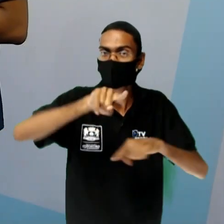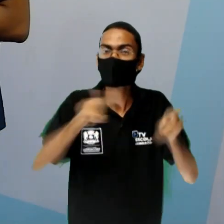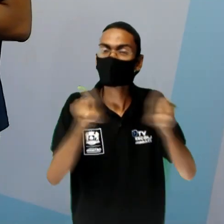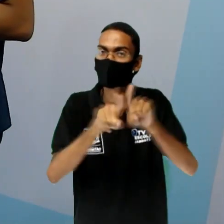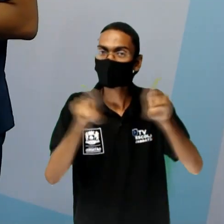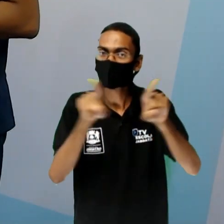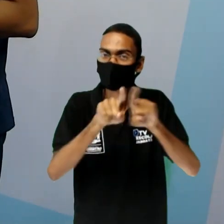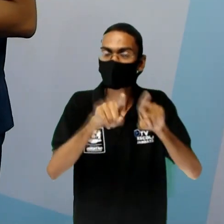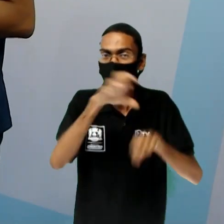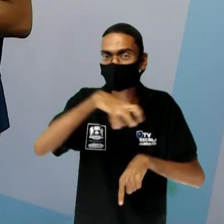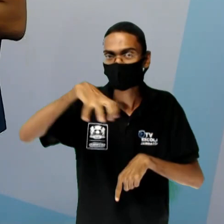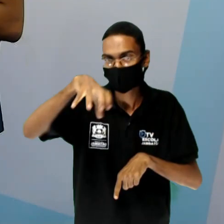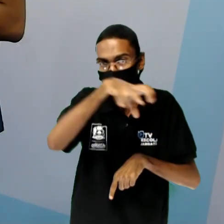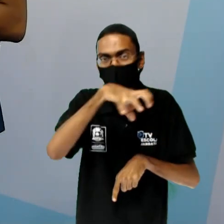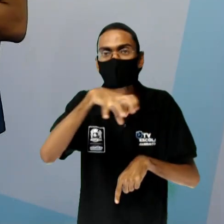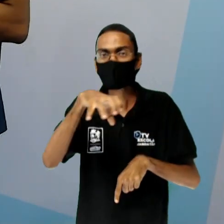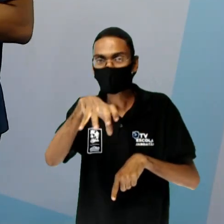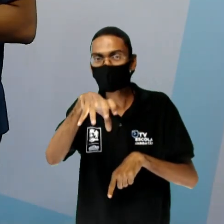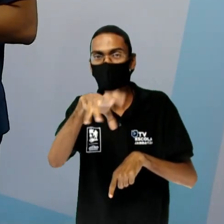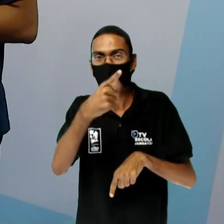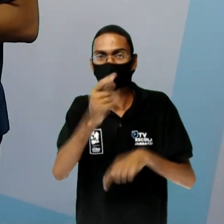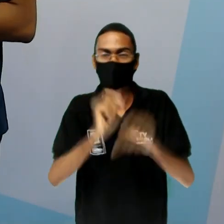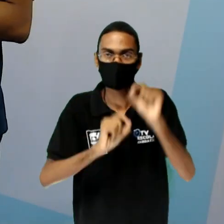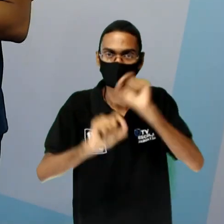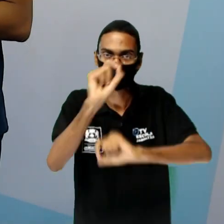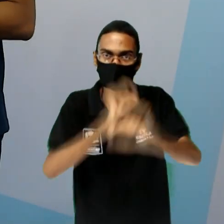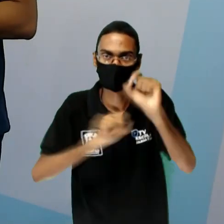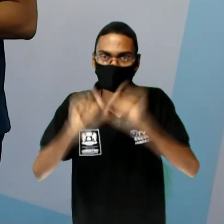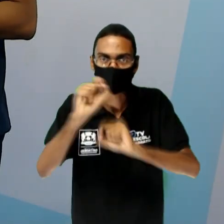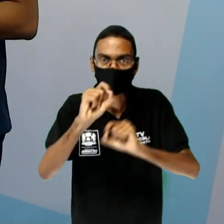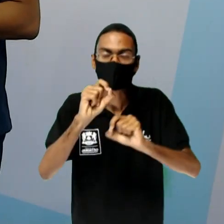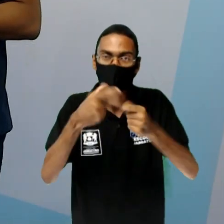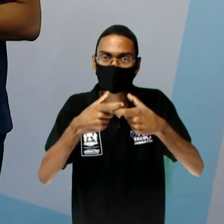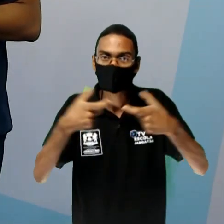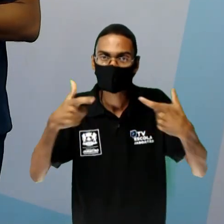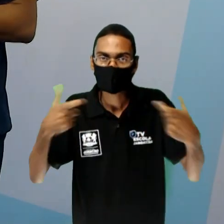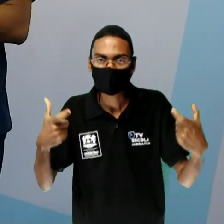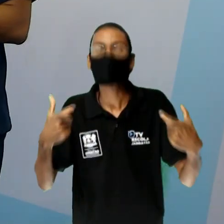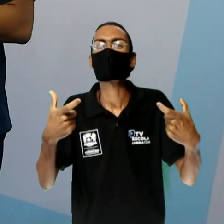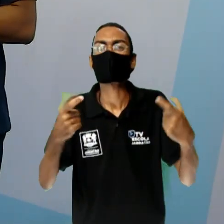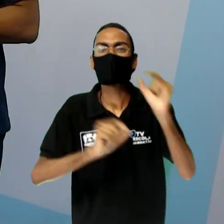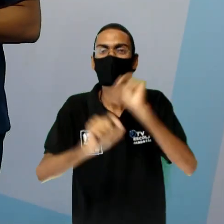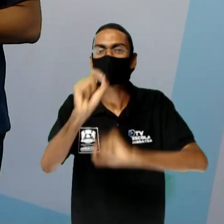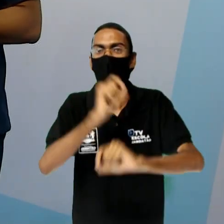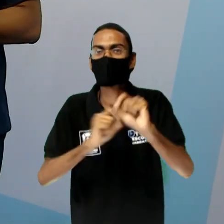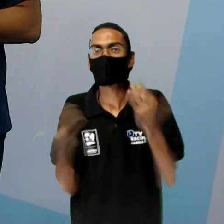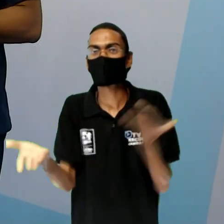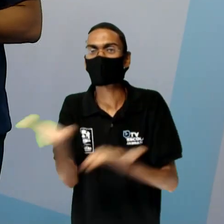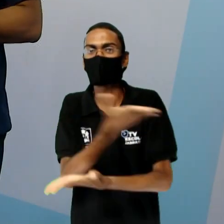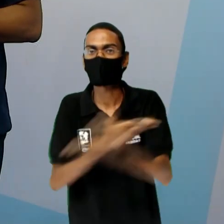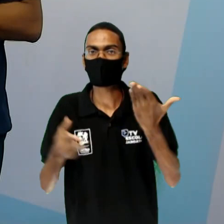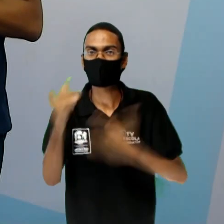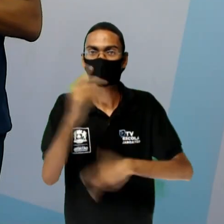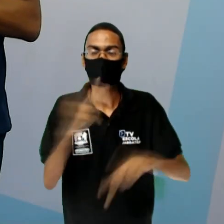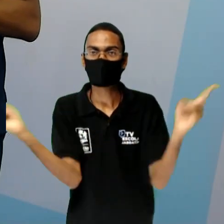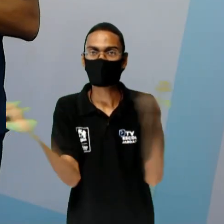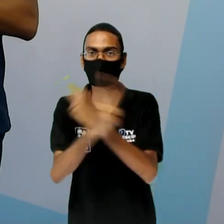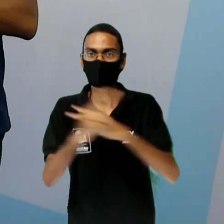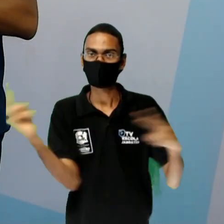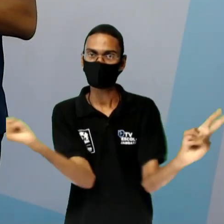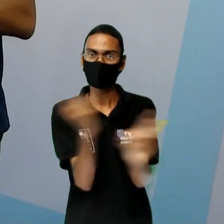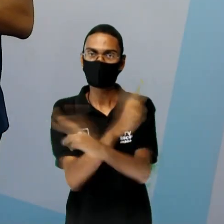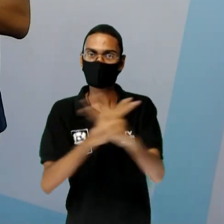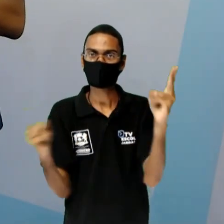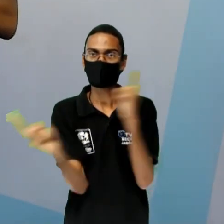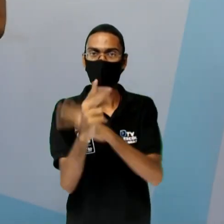asiático, a gente tem um espaço que é entendido como Ásia de monções, ou seja, a relação com os ventos e,